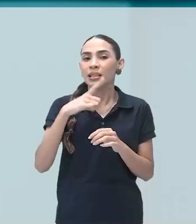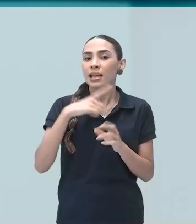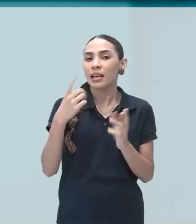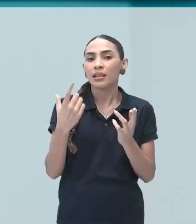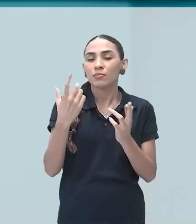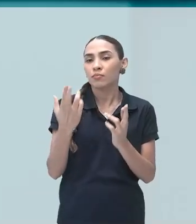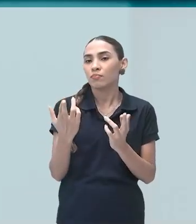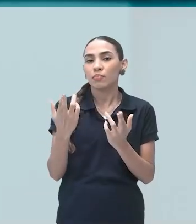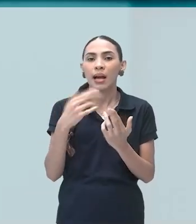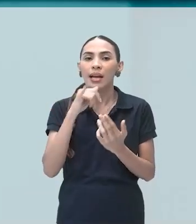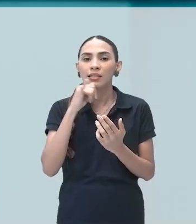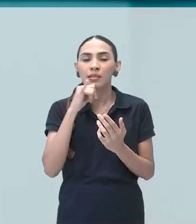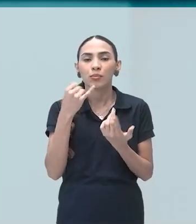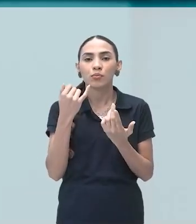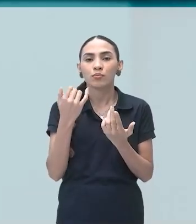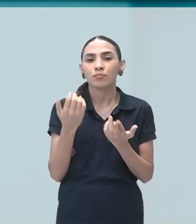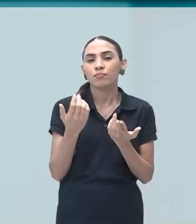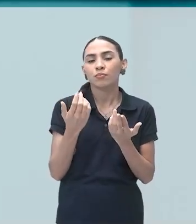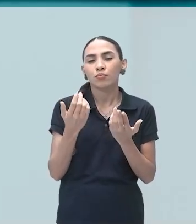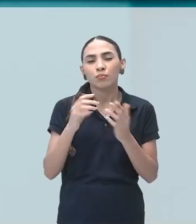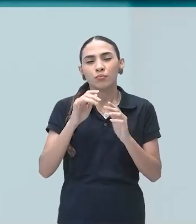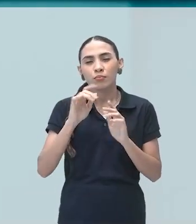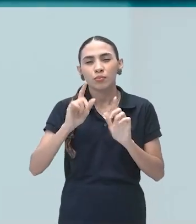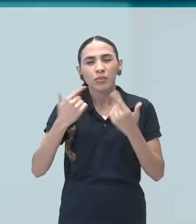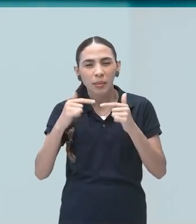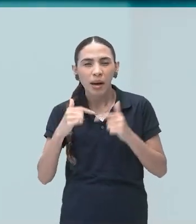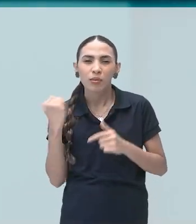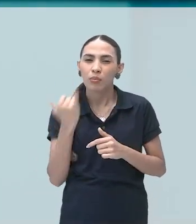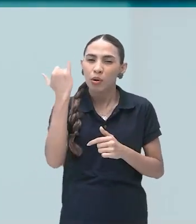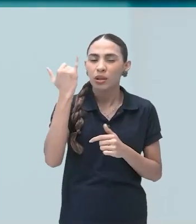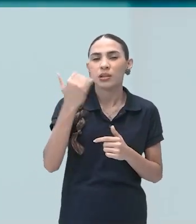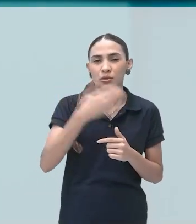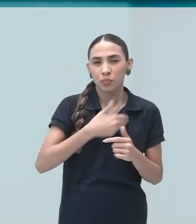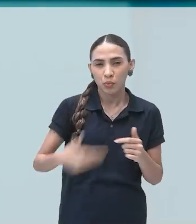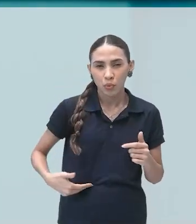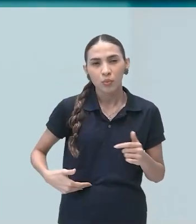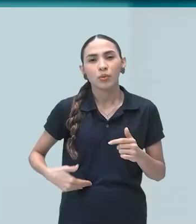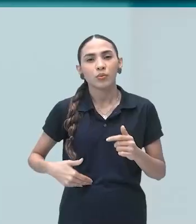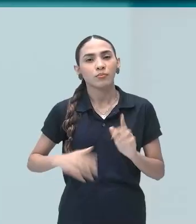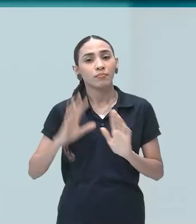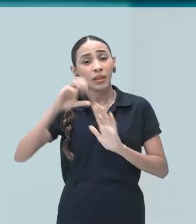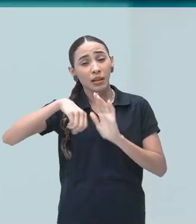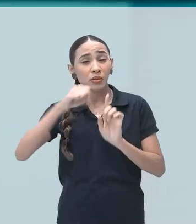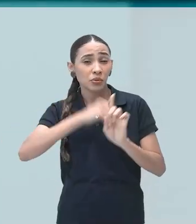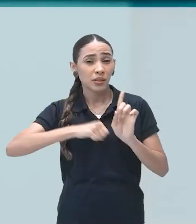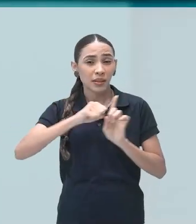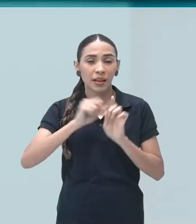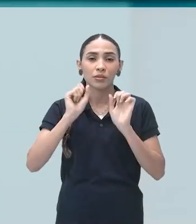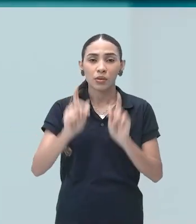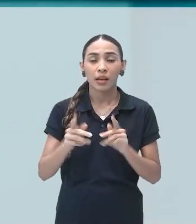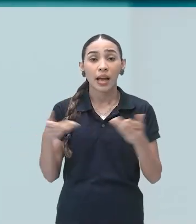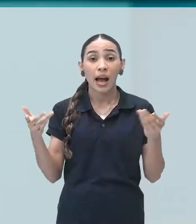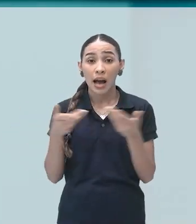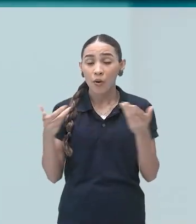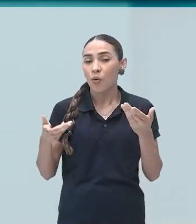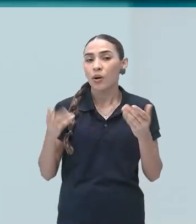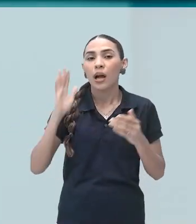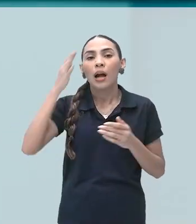público relevante e importante para a sociedade e assim por diante, correto? E aí, vamos compreender